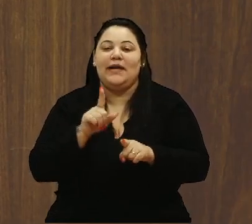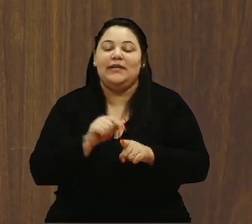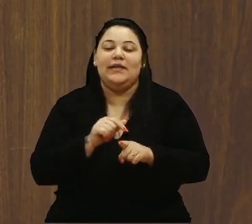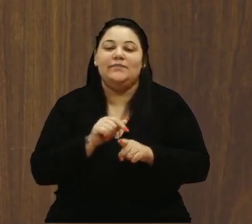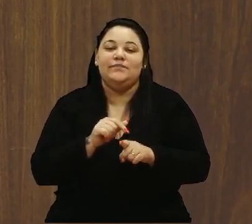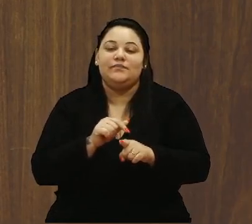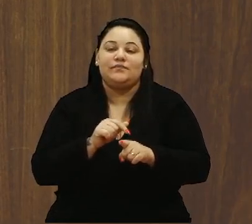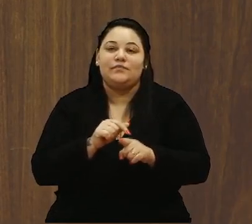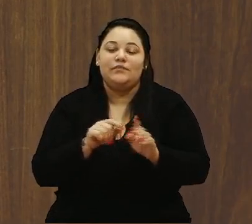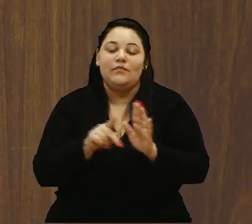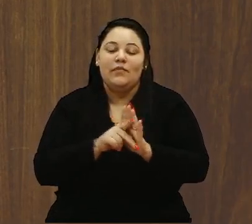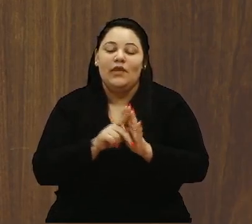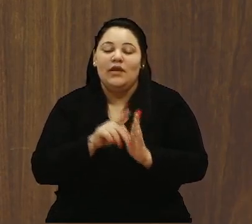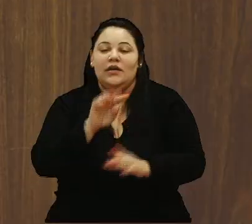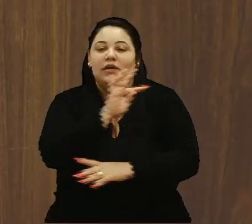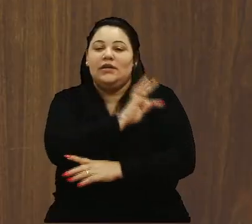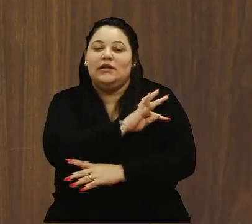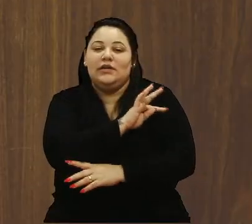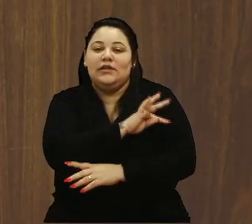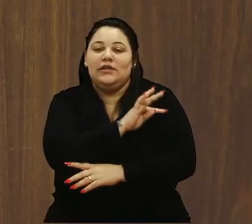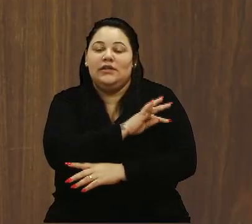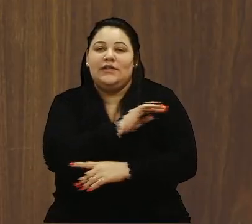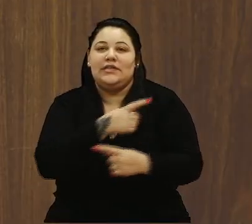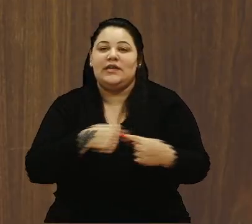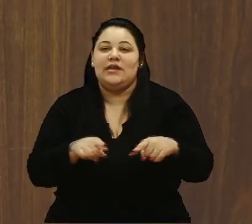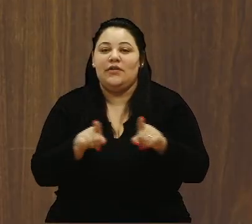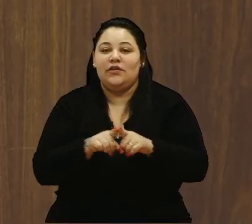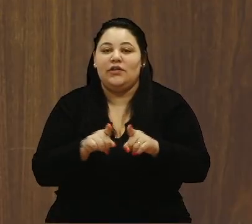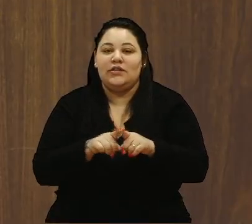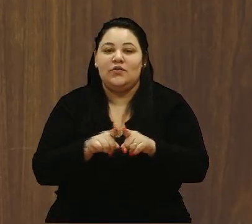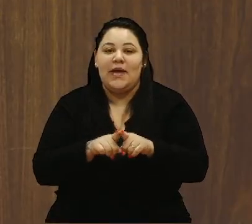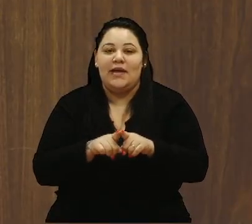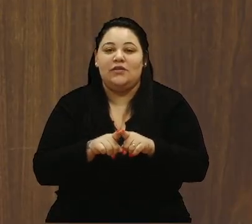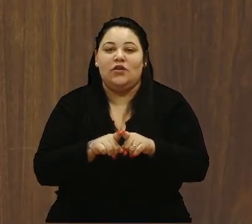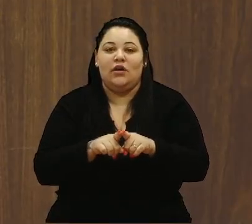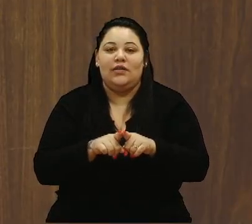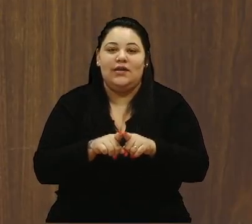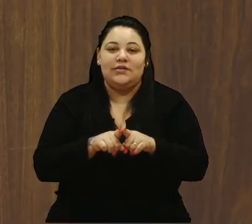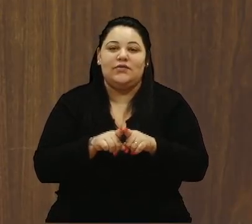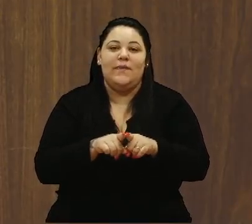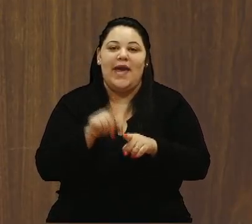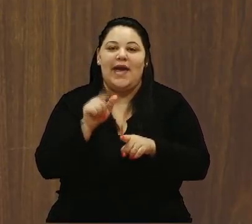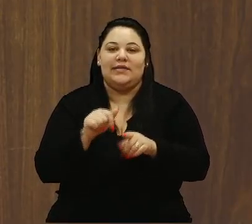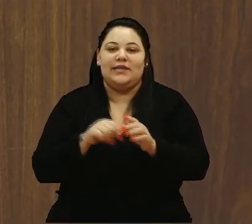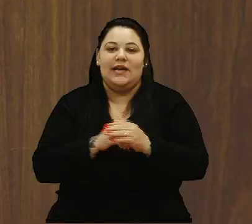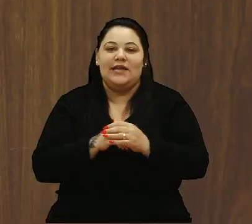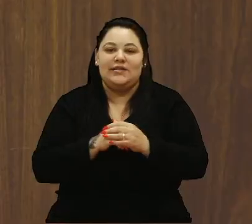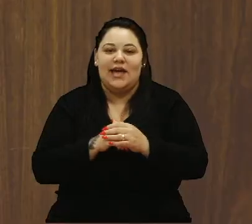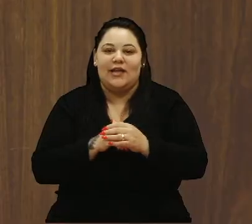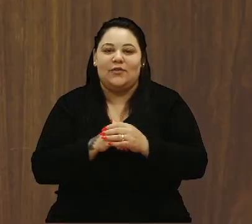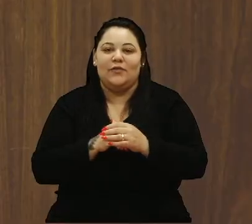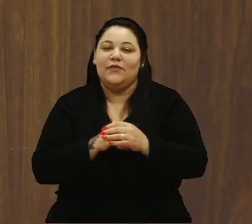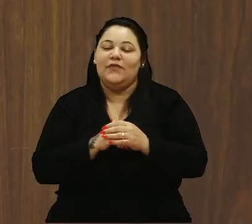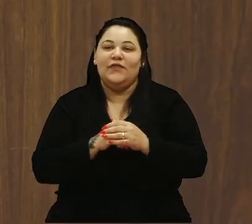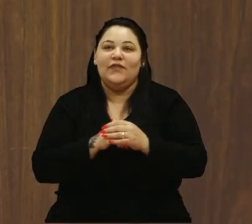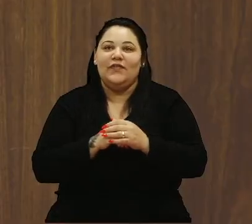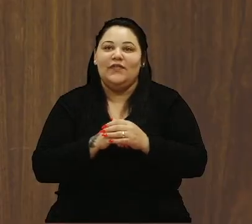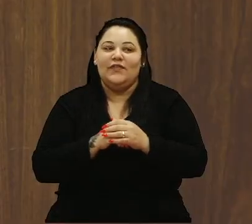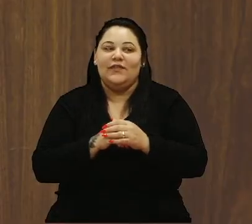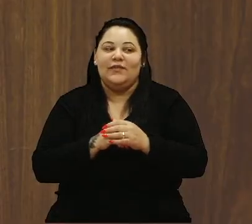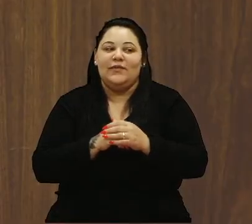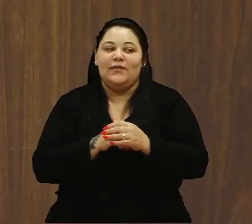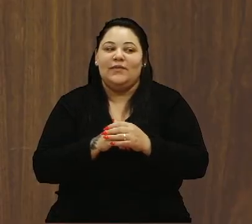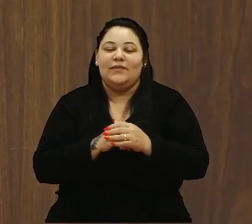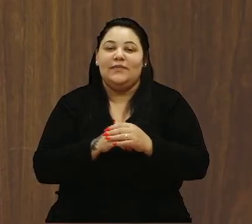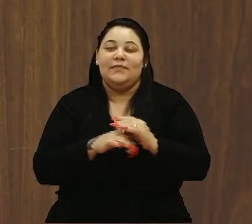própria farmácia, regionais, naquelas que têm horário estendido. Acho que o município pode fazer